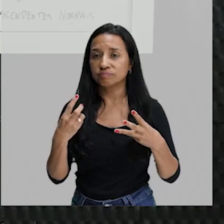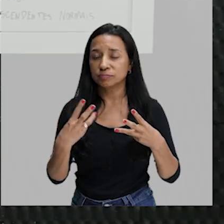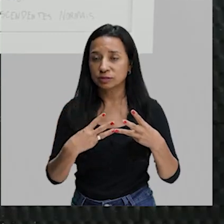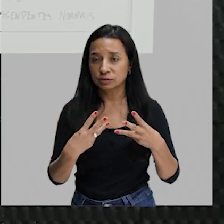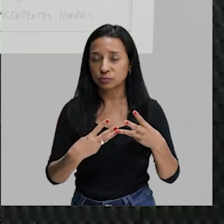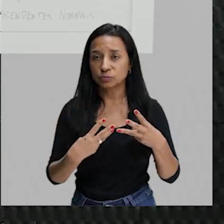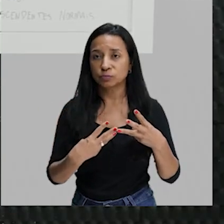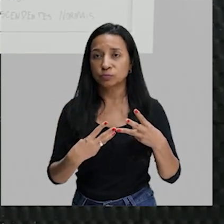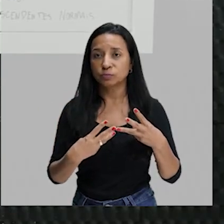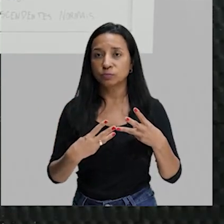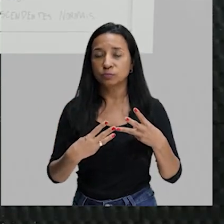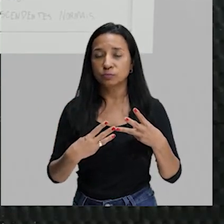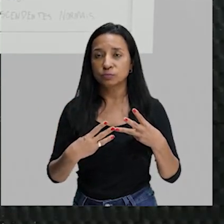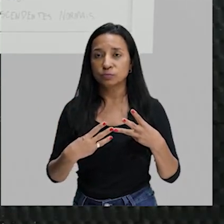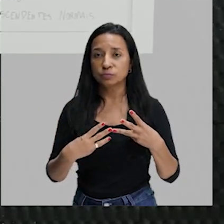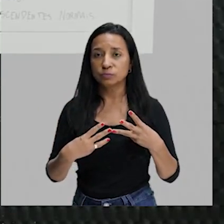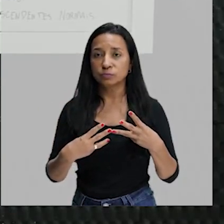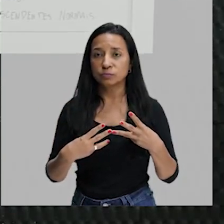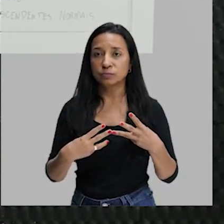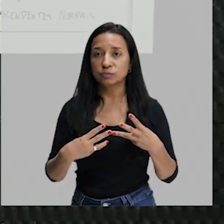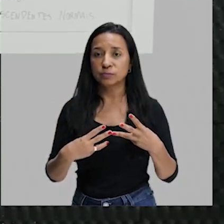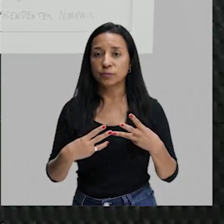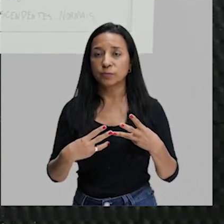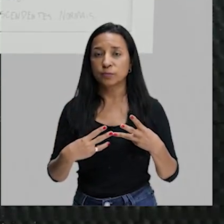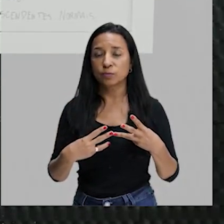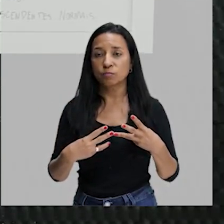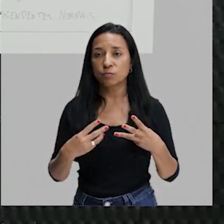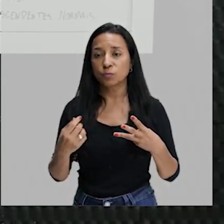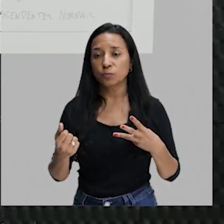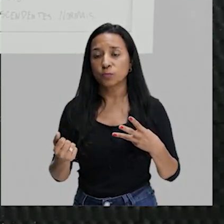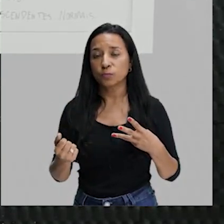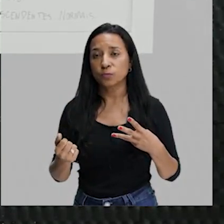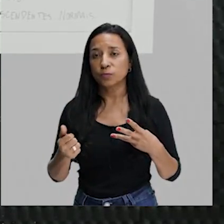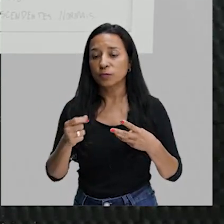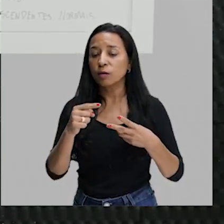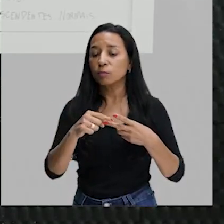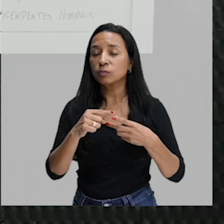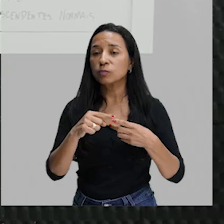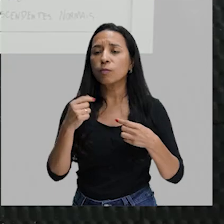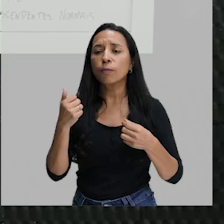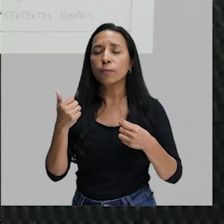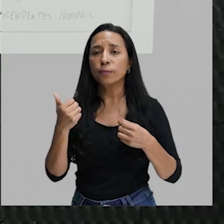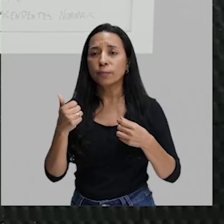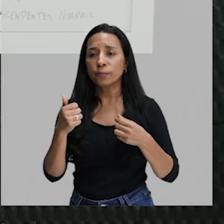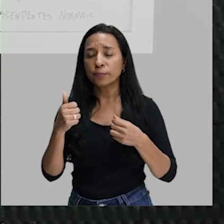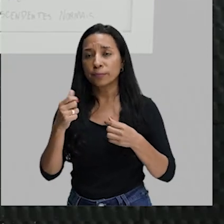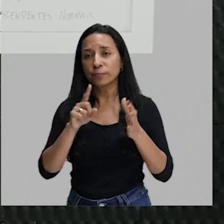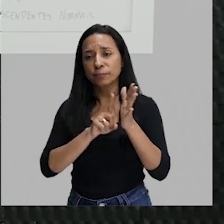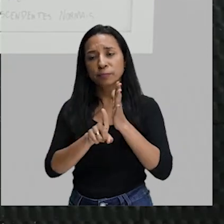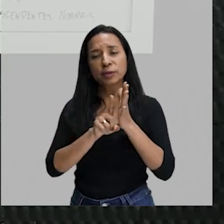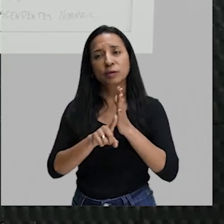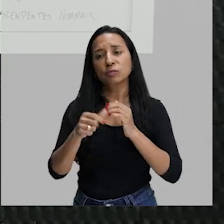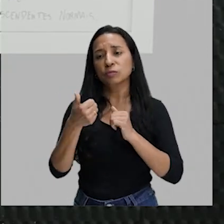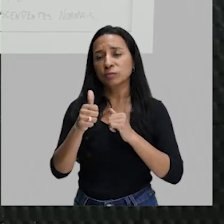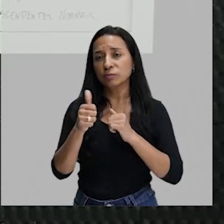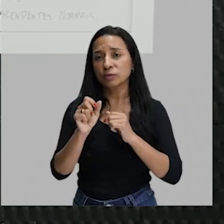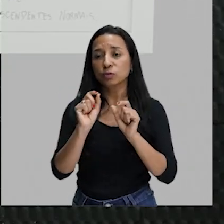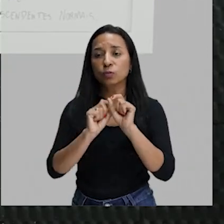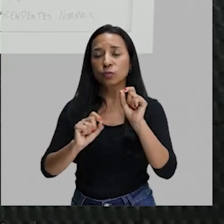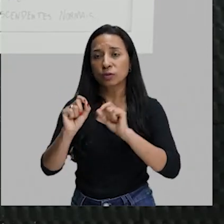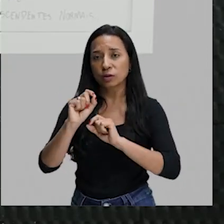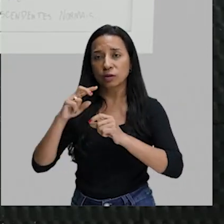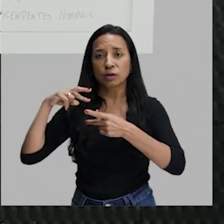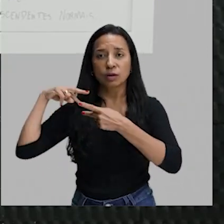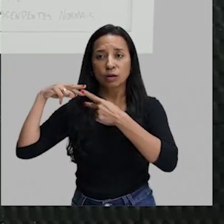uma terceira geração. A primeira pergunta que eu posso fazer é o seguinte: isso aqui é uma